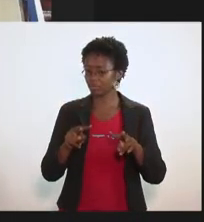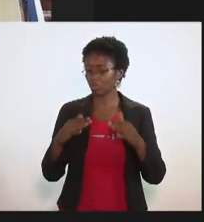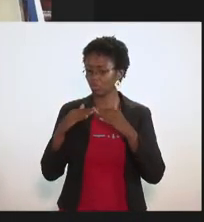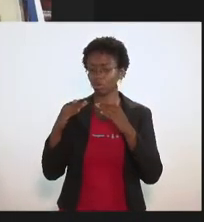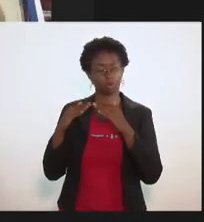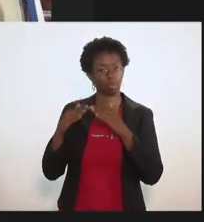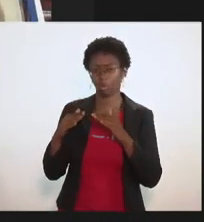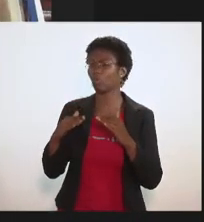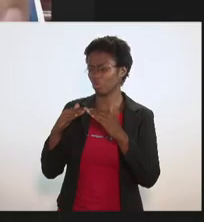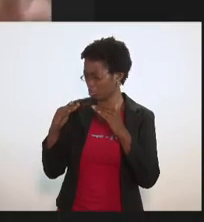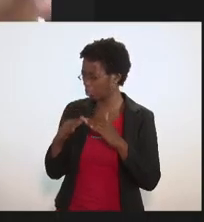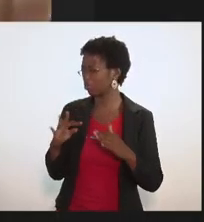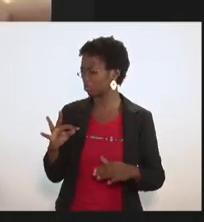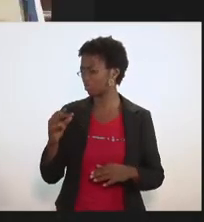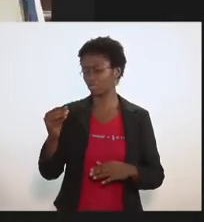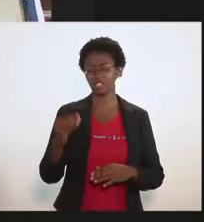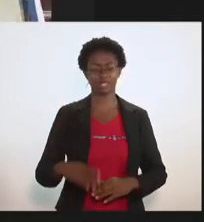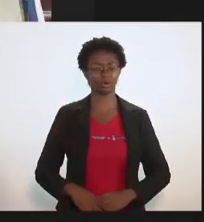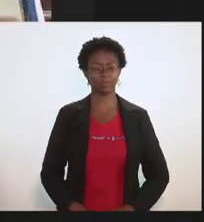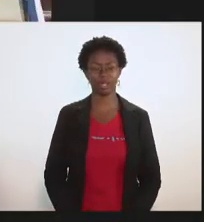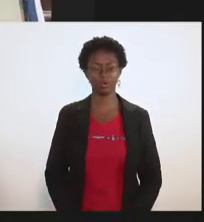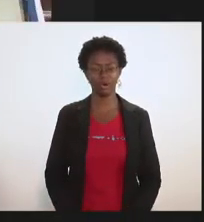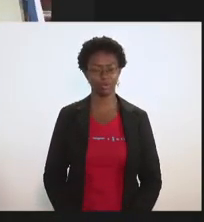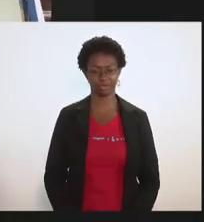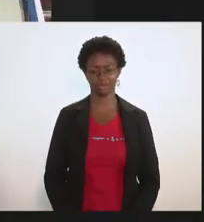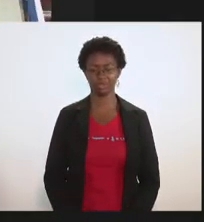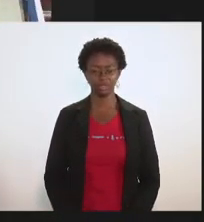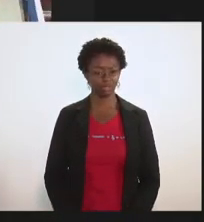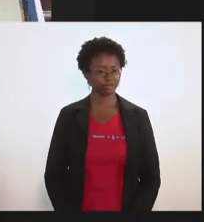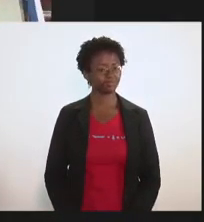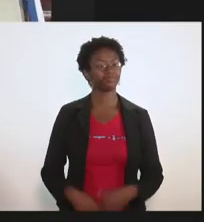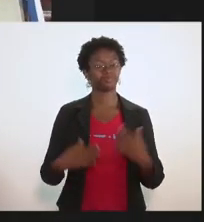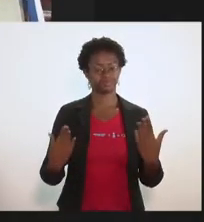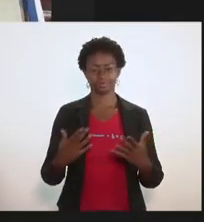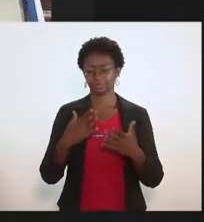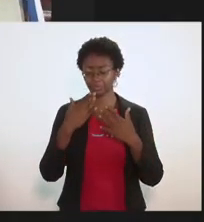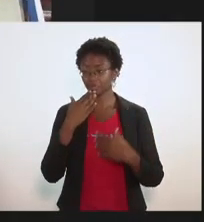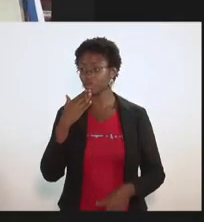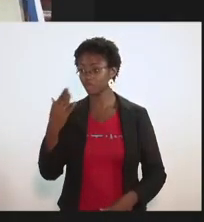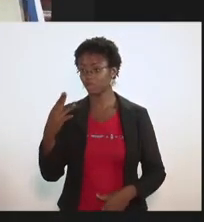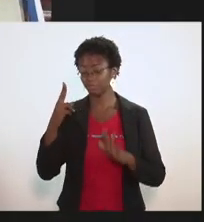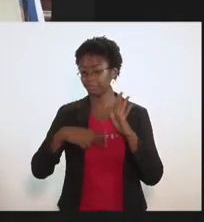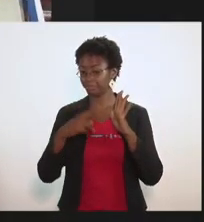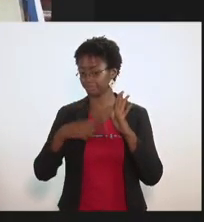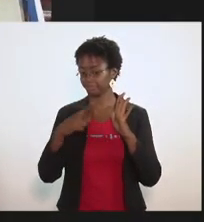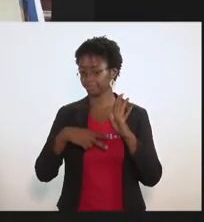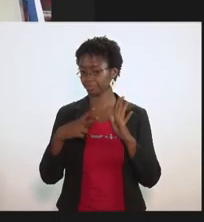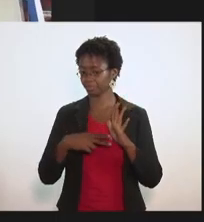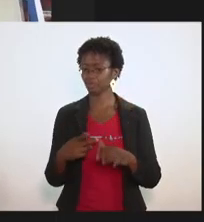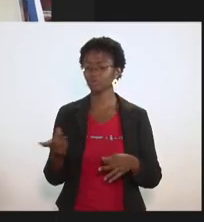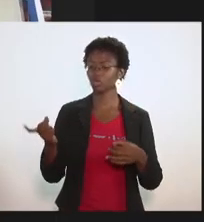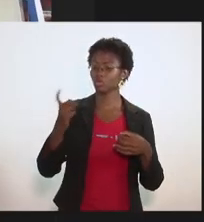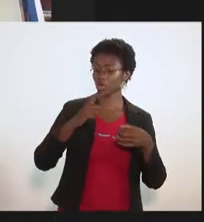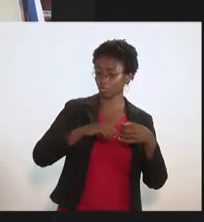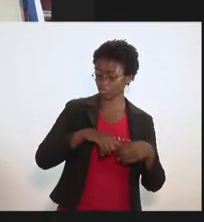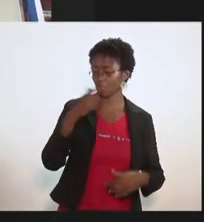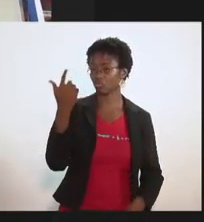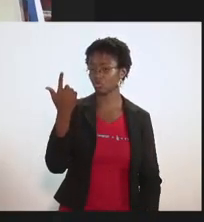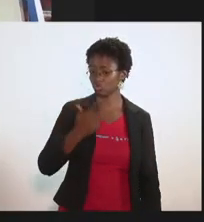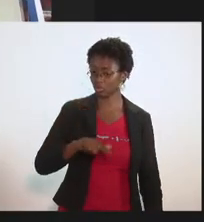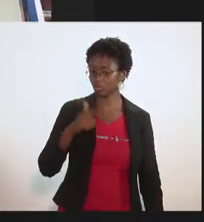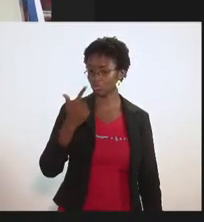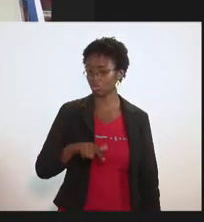debutante. Não, mas, foi ótimo o Chico ter se manifestado. Mas é só para a gente estabelecer a nossa regrinha, porque senão